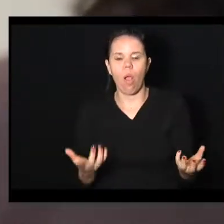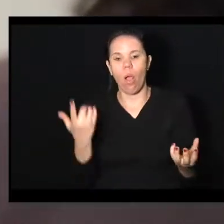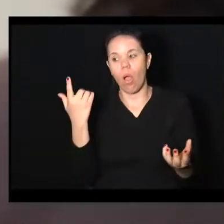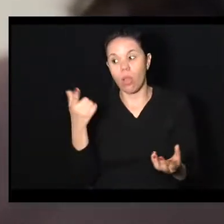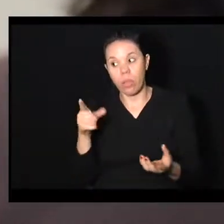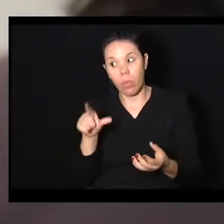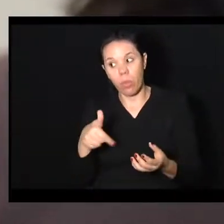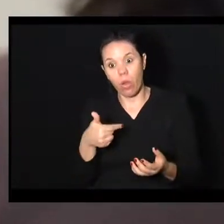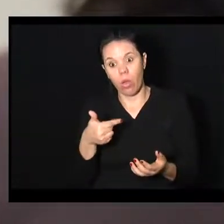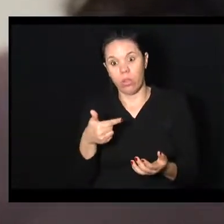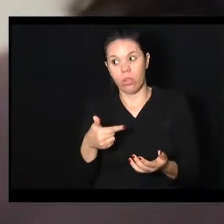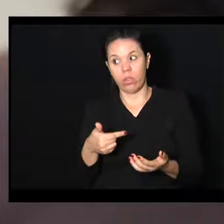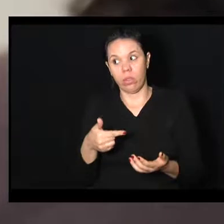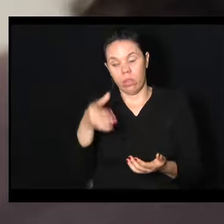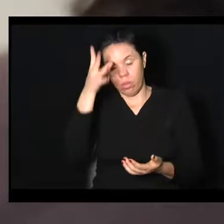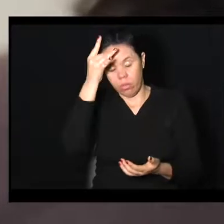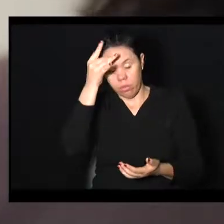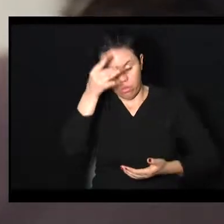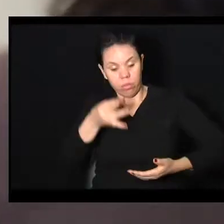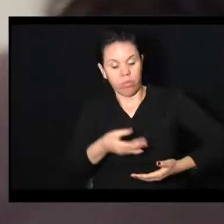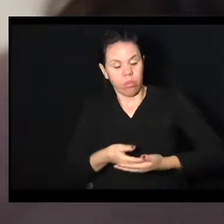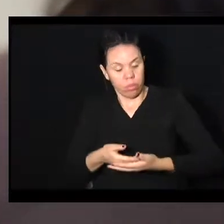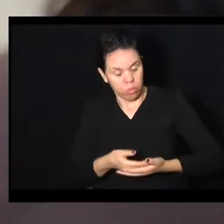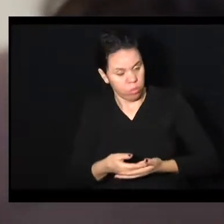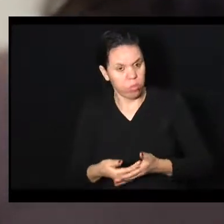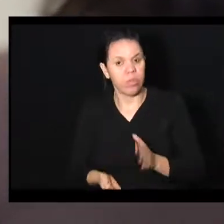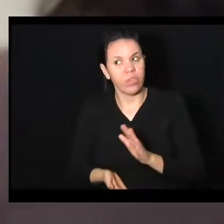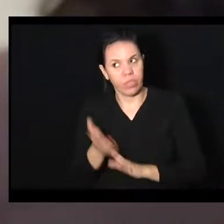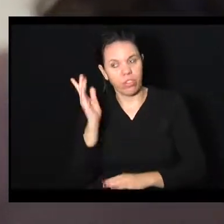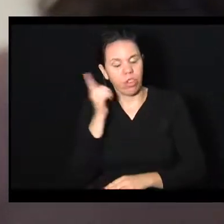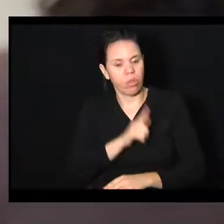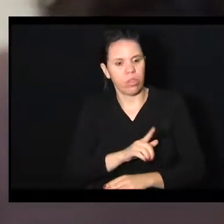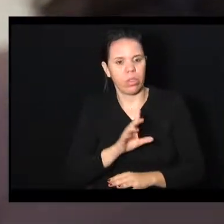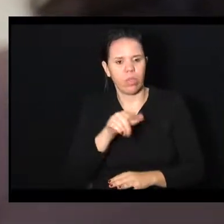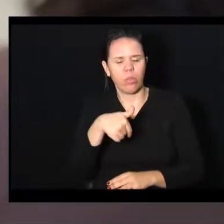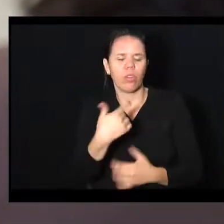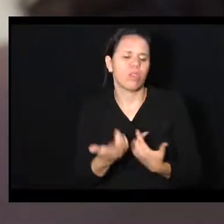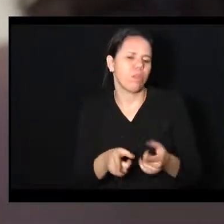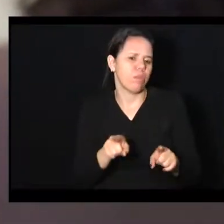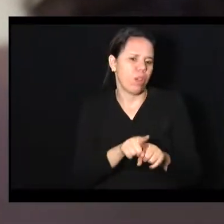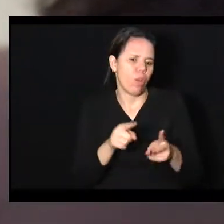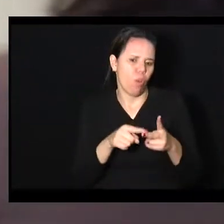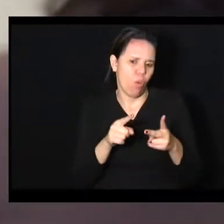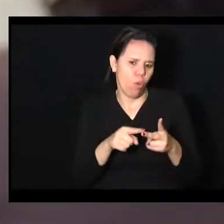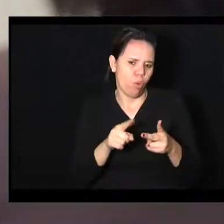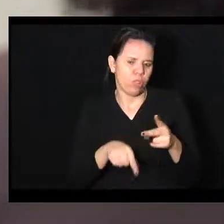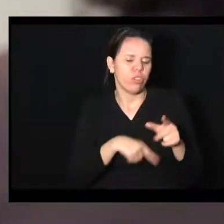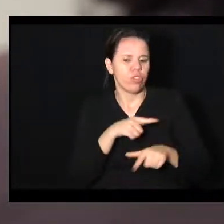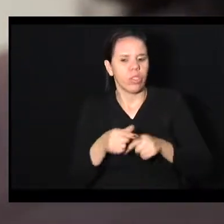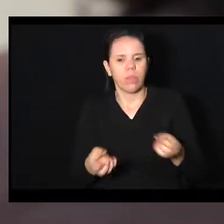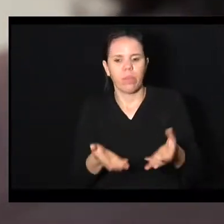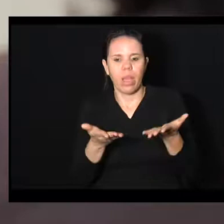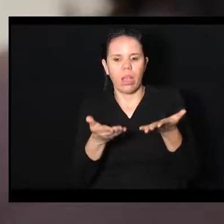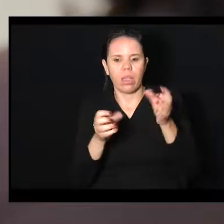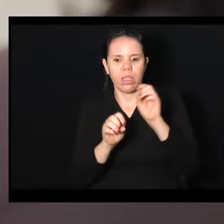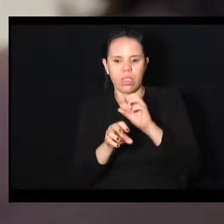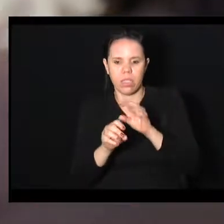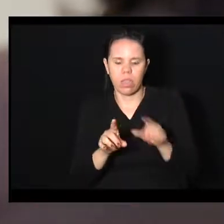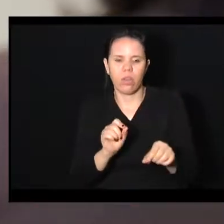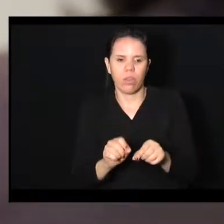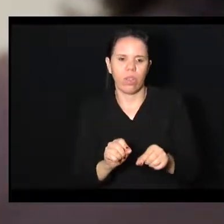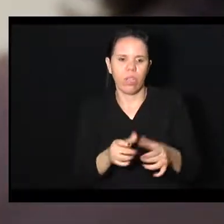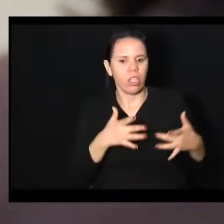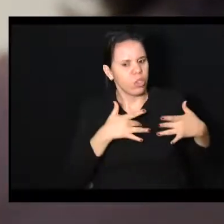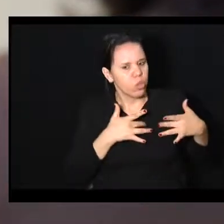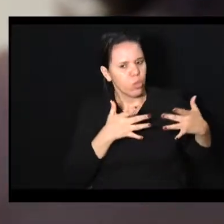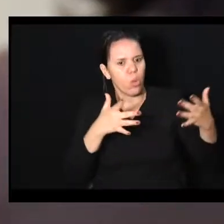parte que a gente trabalha muito aqui no banco de leite é com a doação do leite. Então nós recebemos leite de doação, nós buscamos